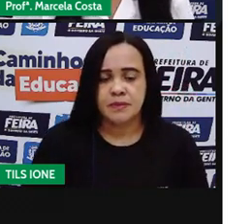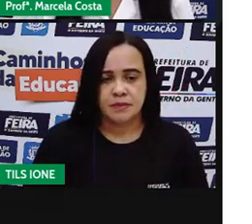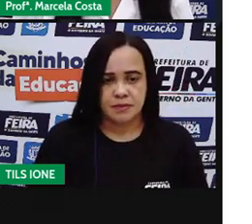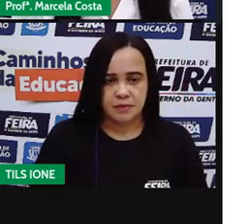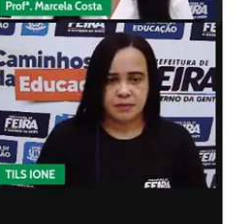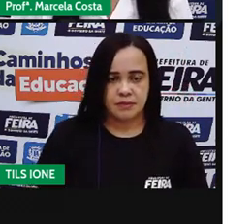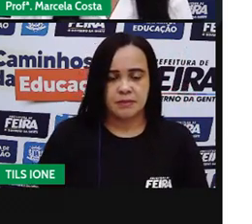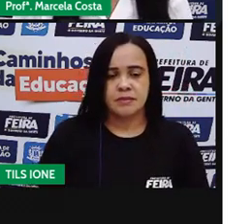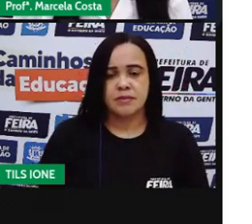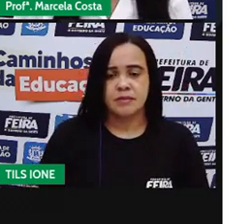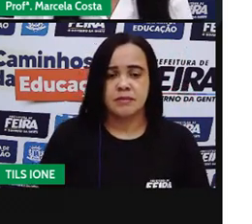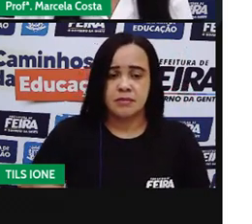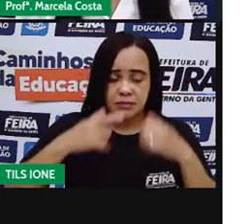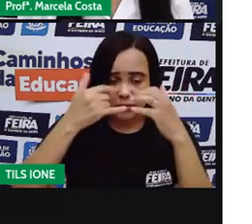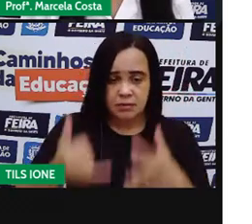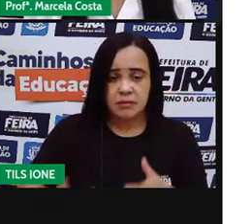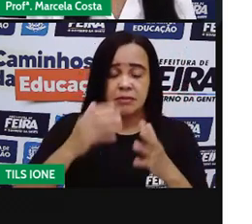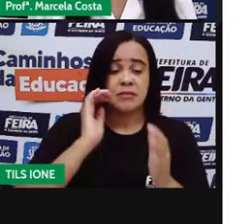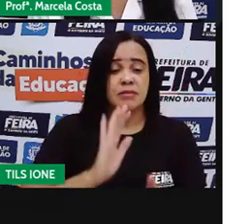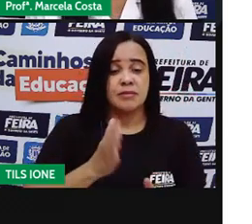Como eu disse para vocês,